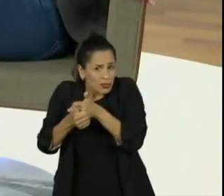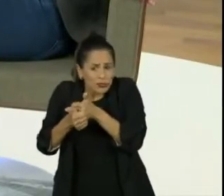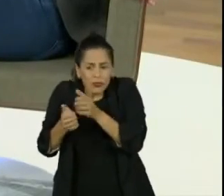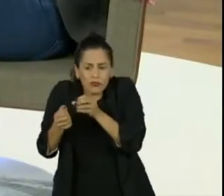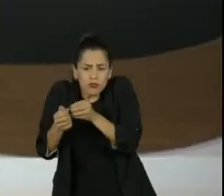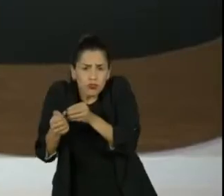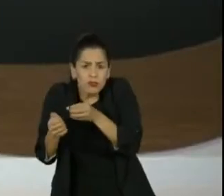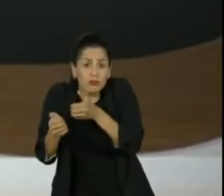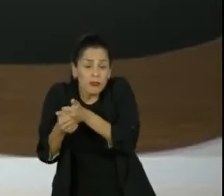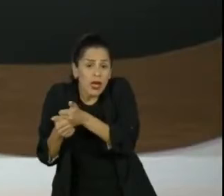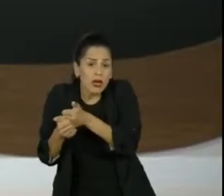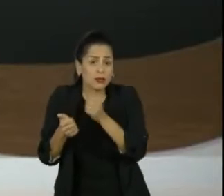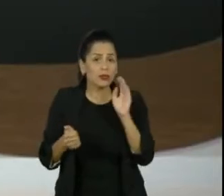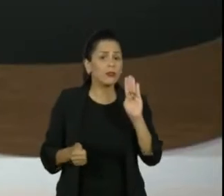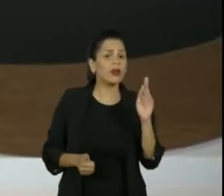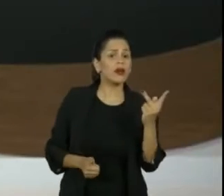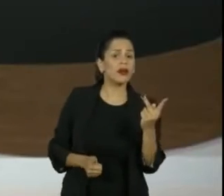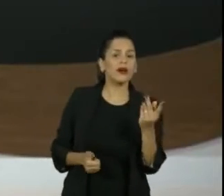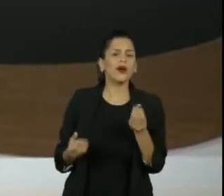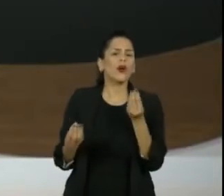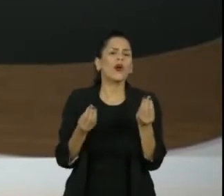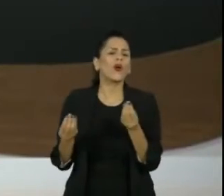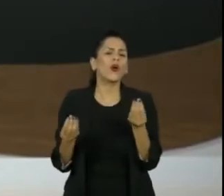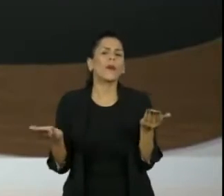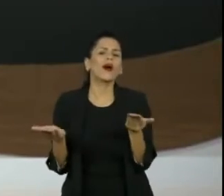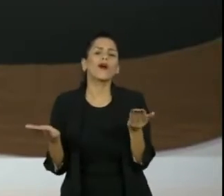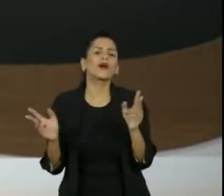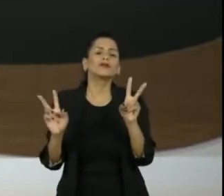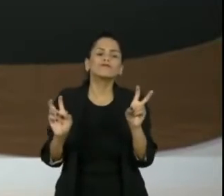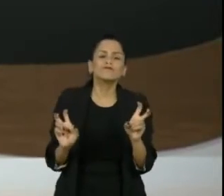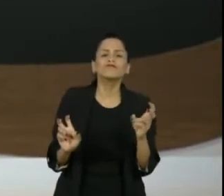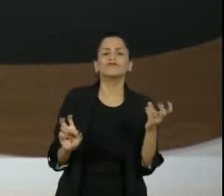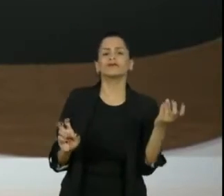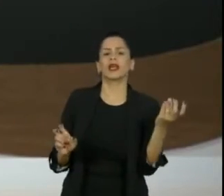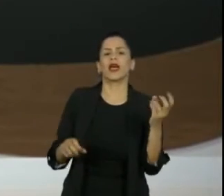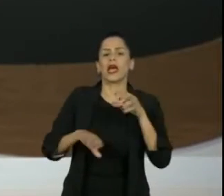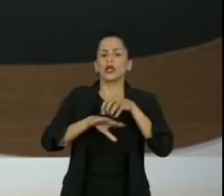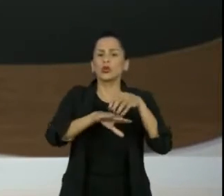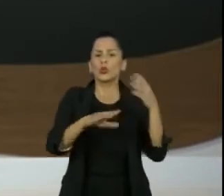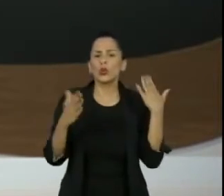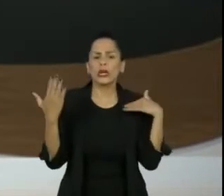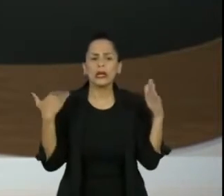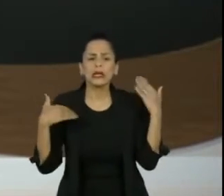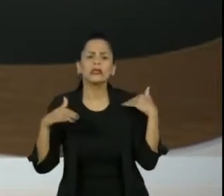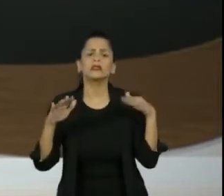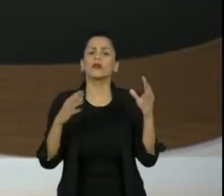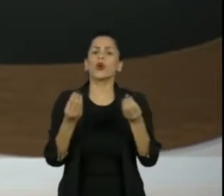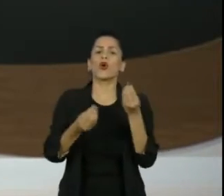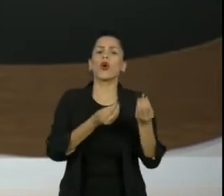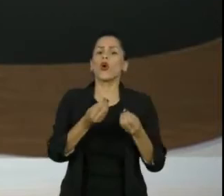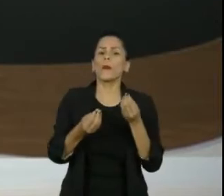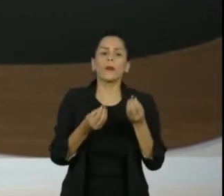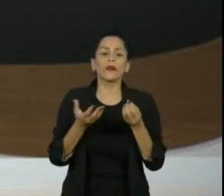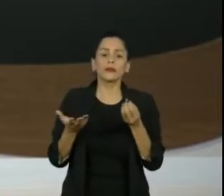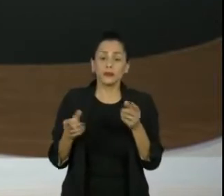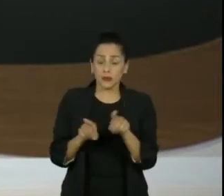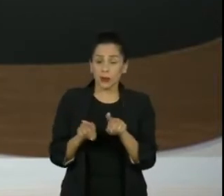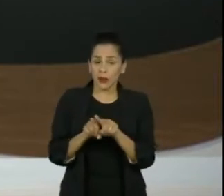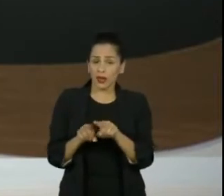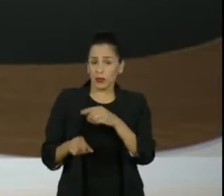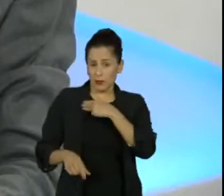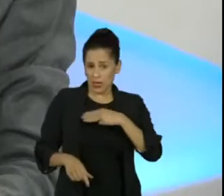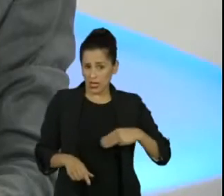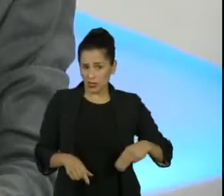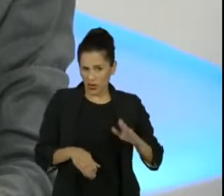essa questão do turismo e como que o fato de ter um ministro do Estado ajuda nesse